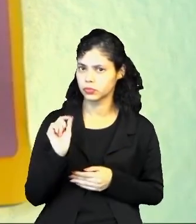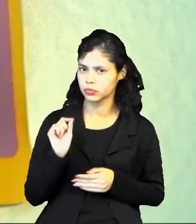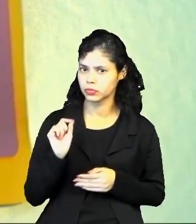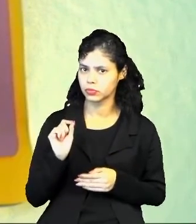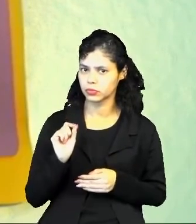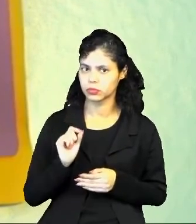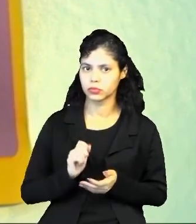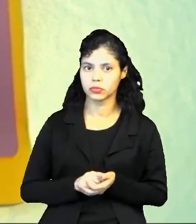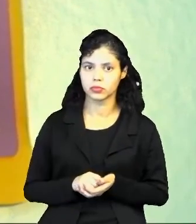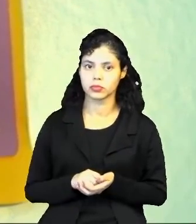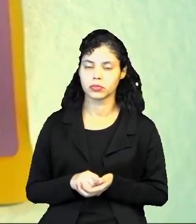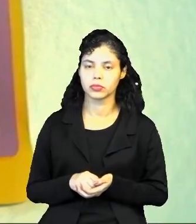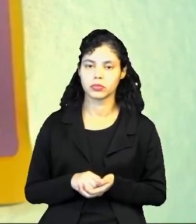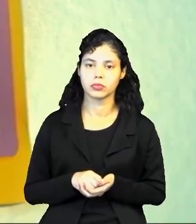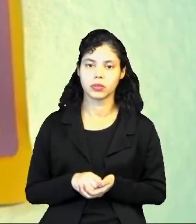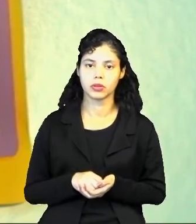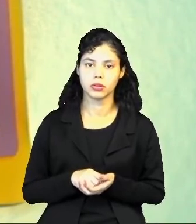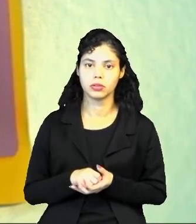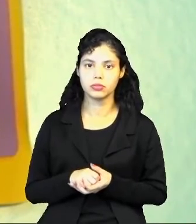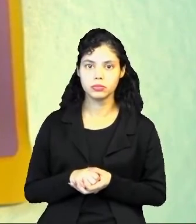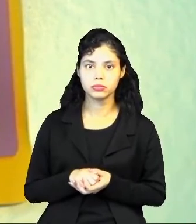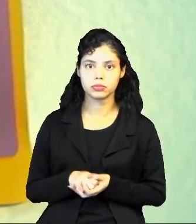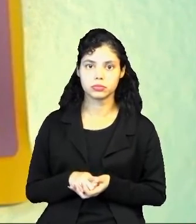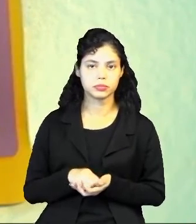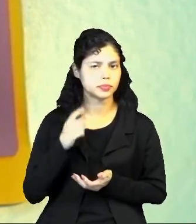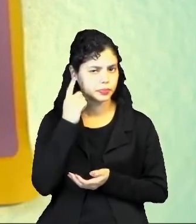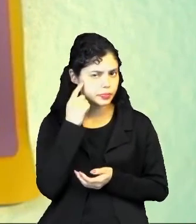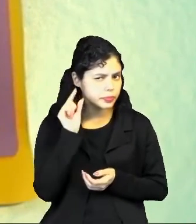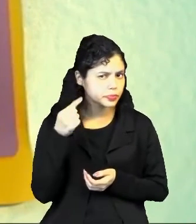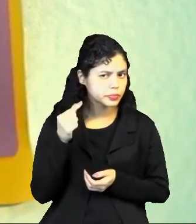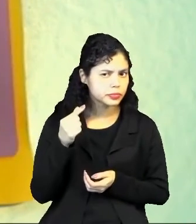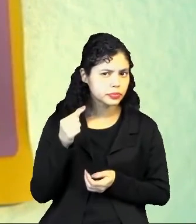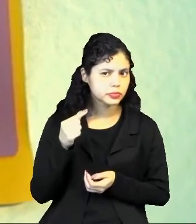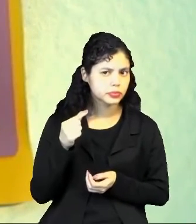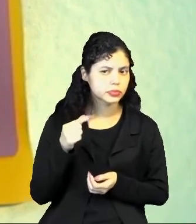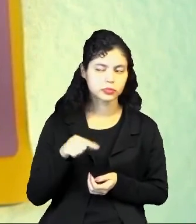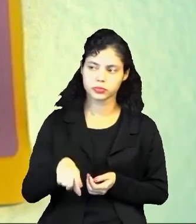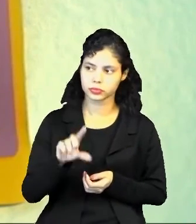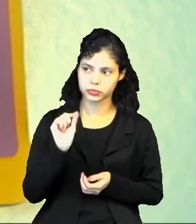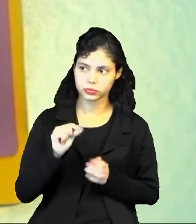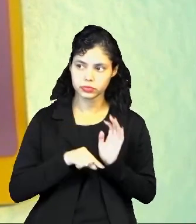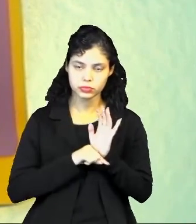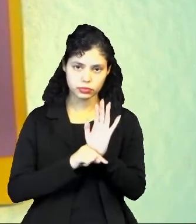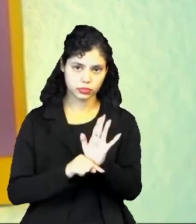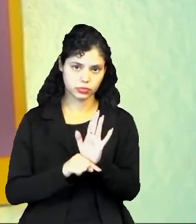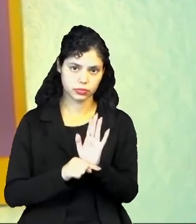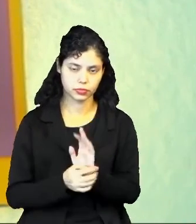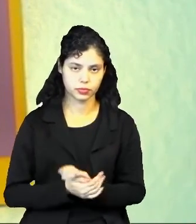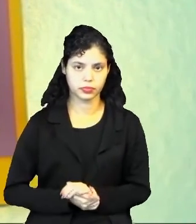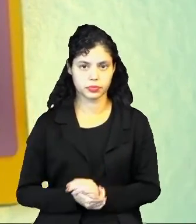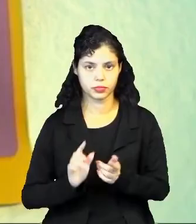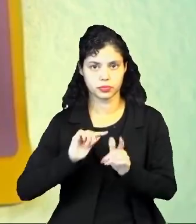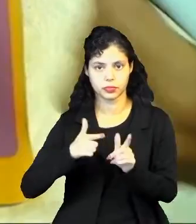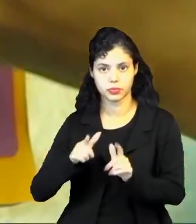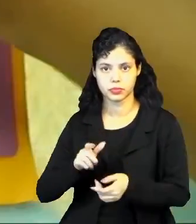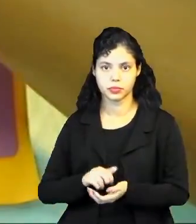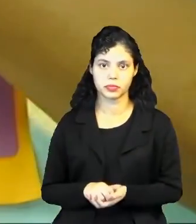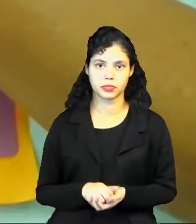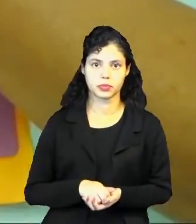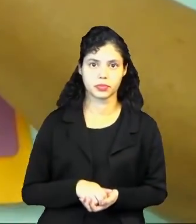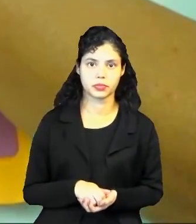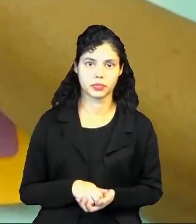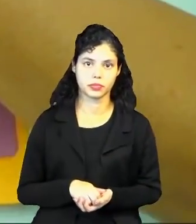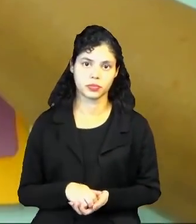inicial da história? O que é a situação inicial? Já pensaram um pouquinho dentro das alternativas apresentadas? É a letra